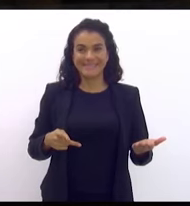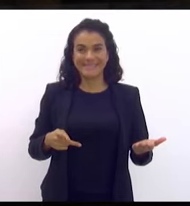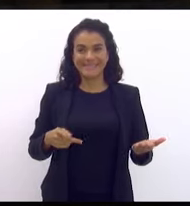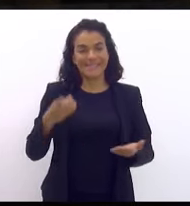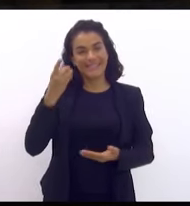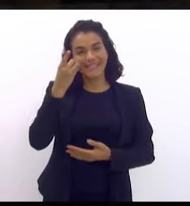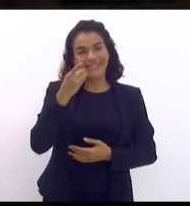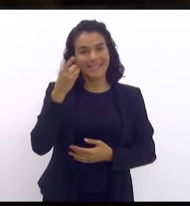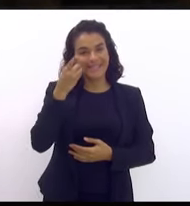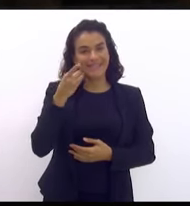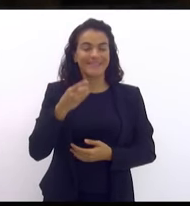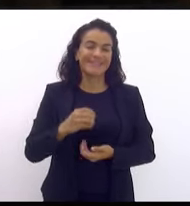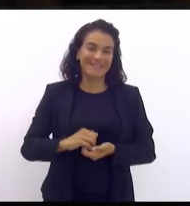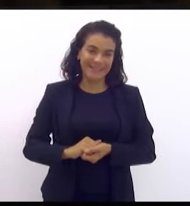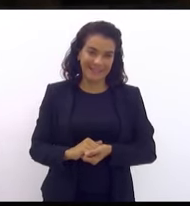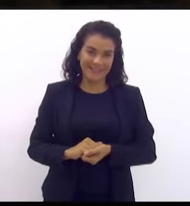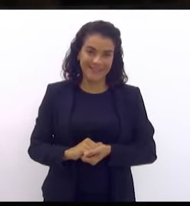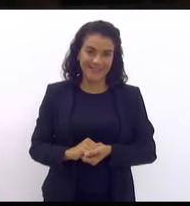deputado